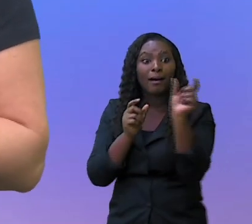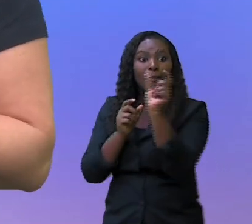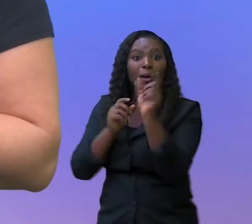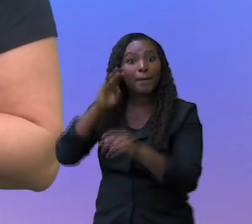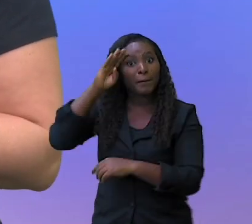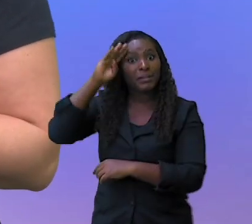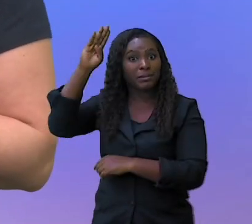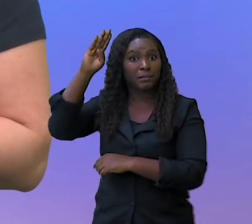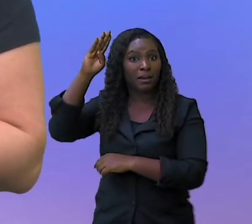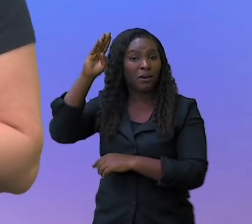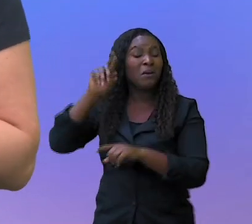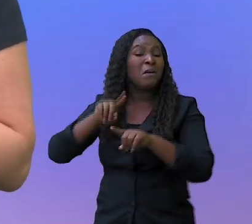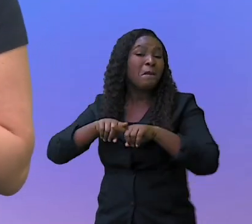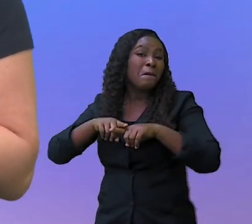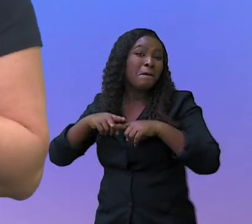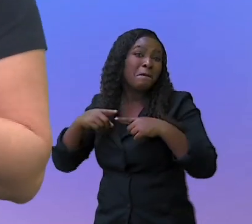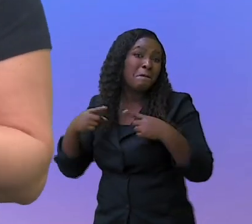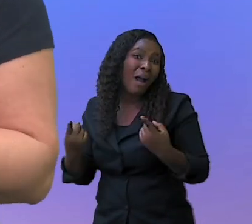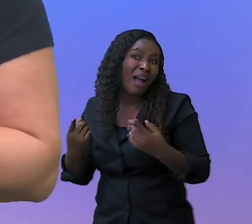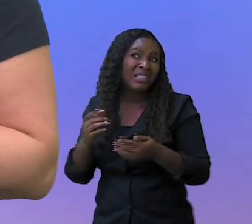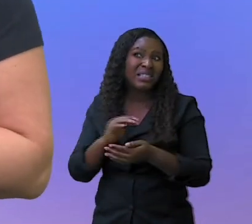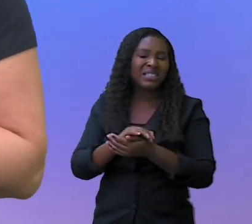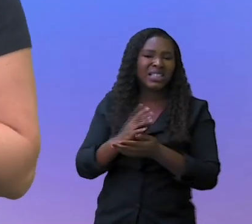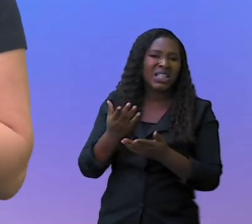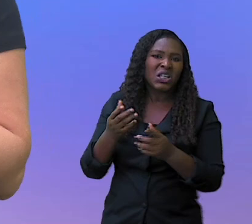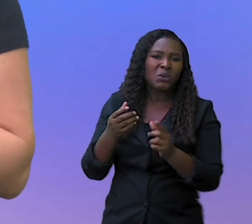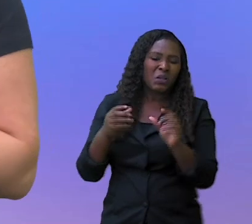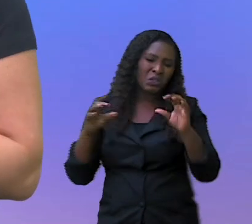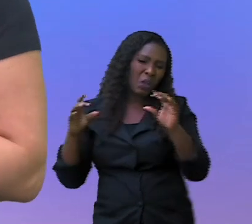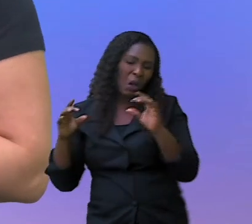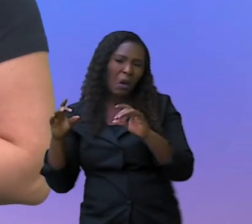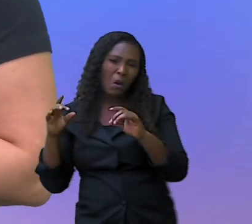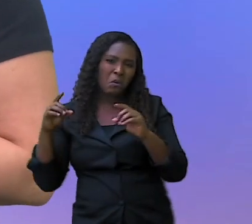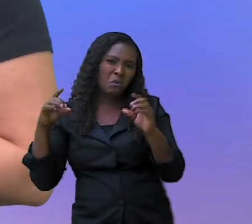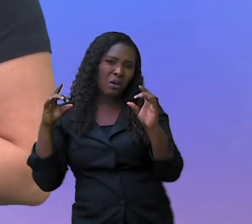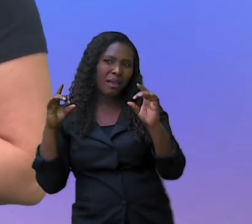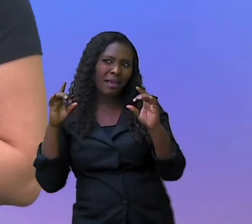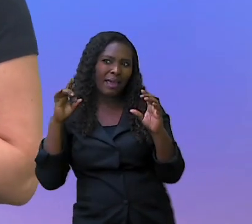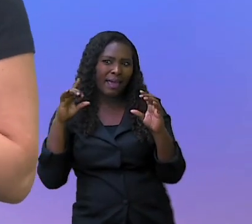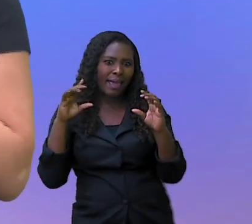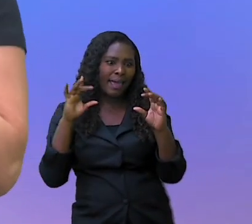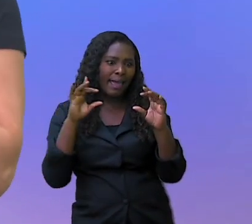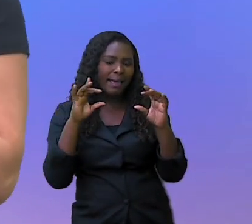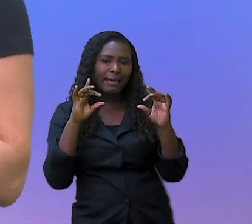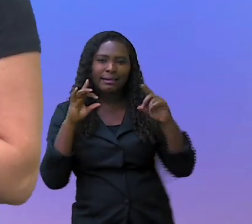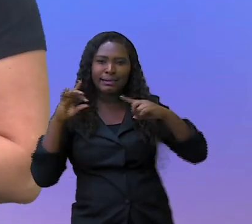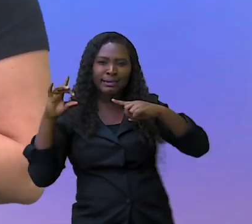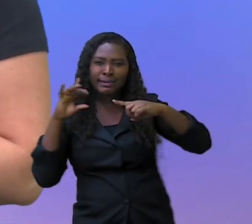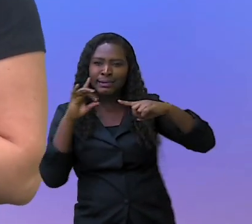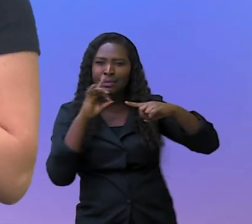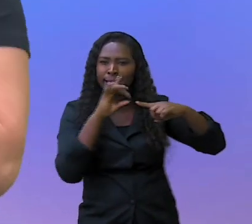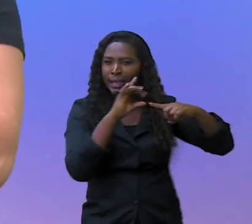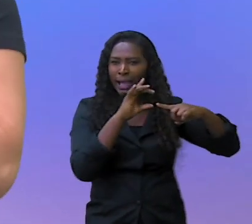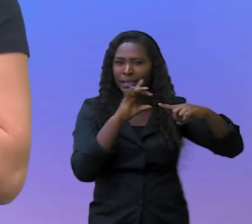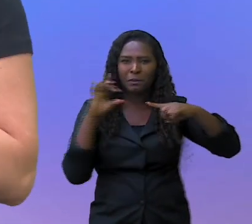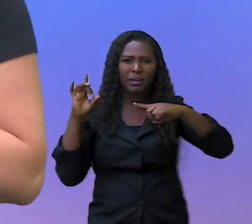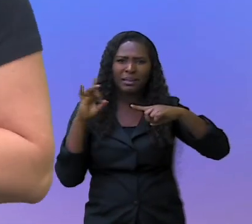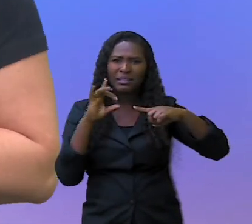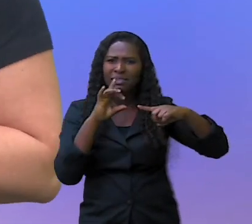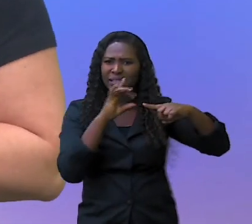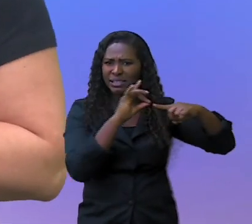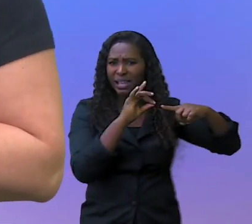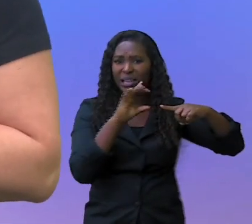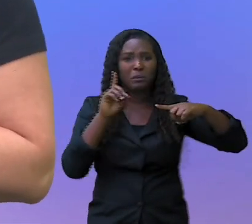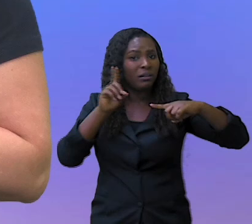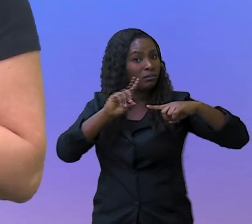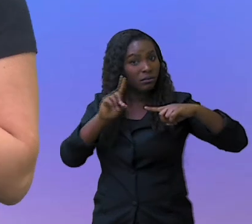expressão empregada aí para fazer referência a algo ou alguém, nós encontramos aí através do substantivo, porque todas as outras aí que já não